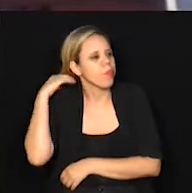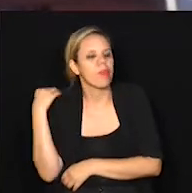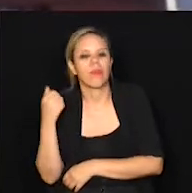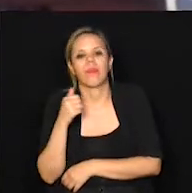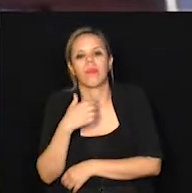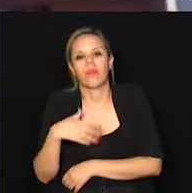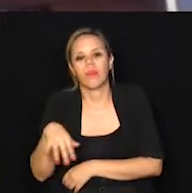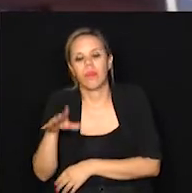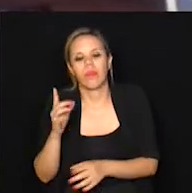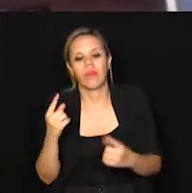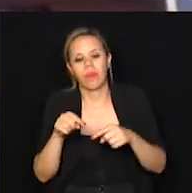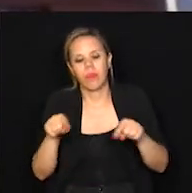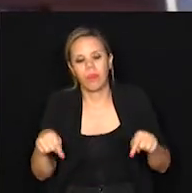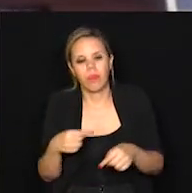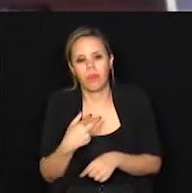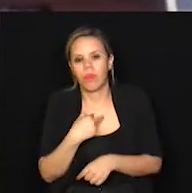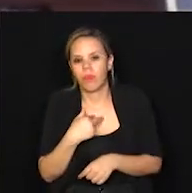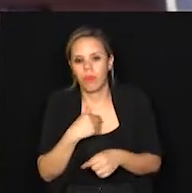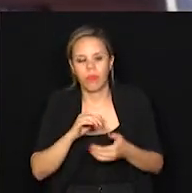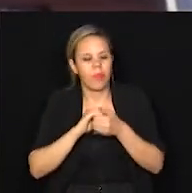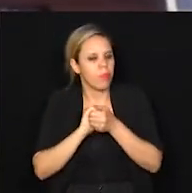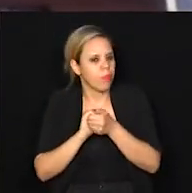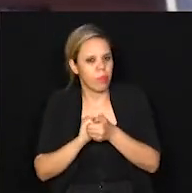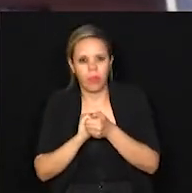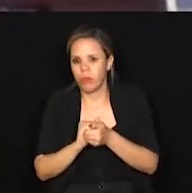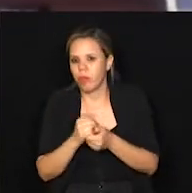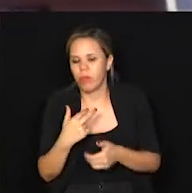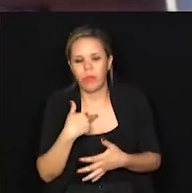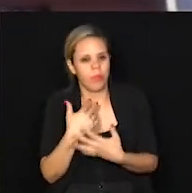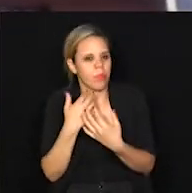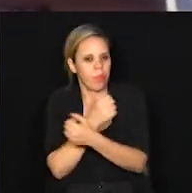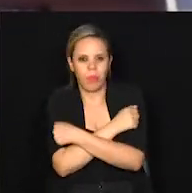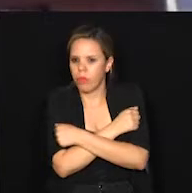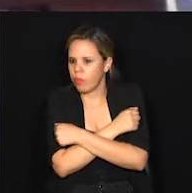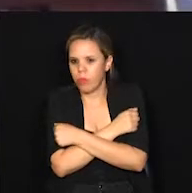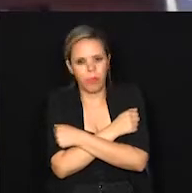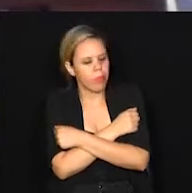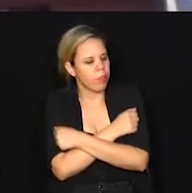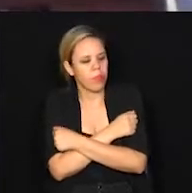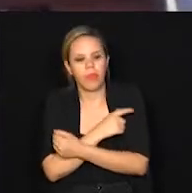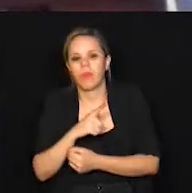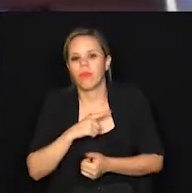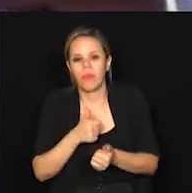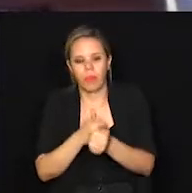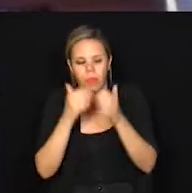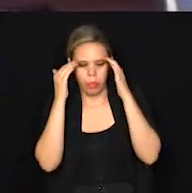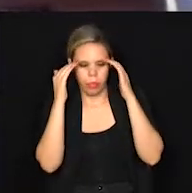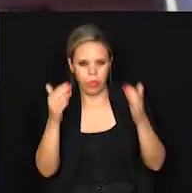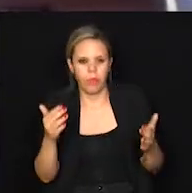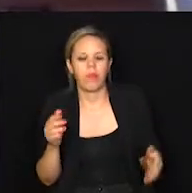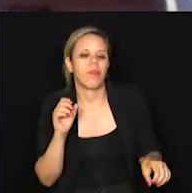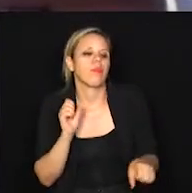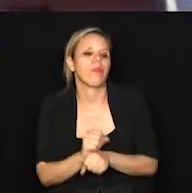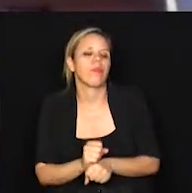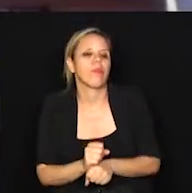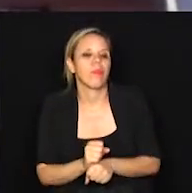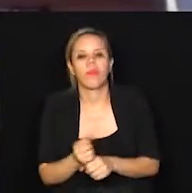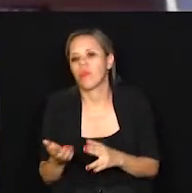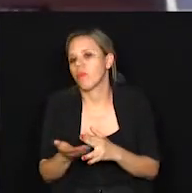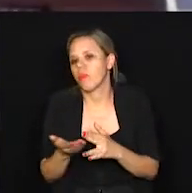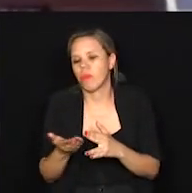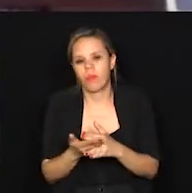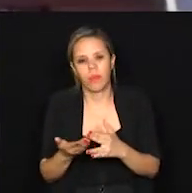alunas, vão até a sala onde eu não posso cumprimentá-los, eu não posso abraçá-los, eles vão ter que seguir linhas, vão ter que parar, intervalo não